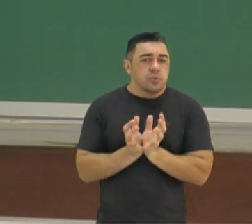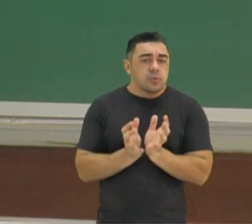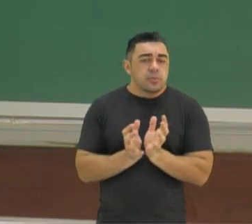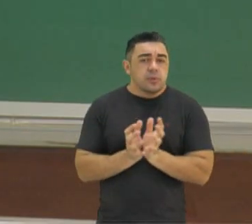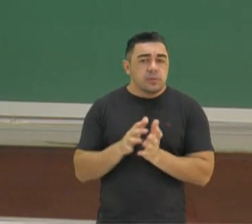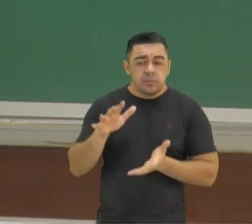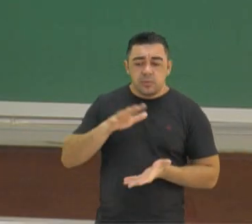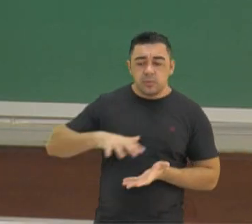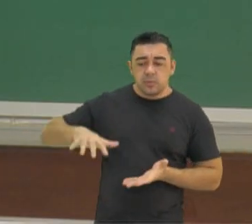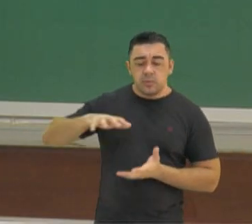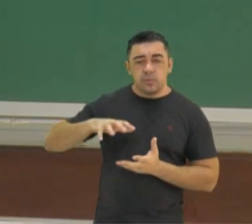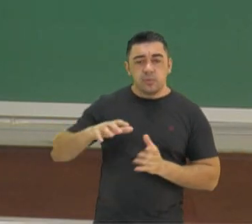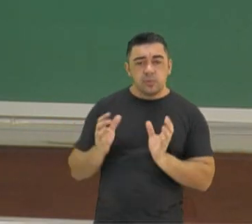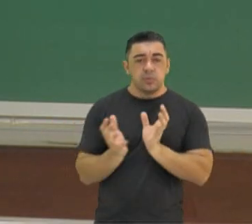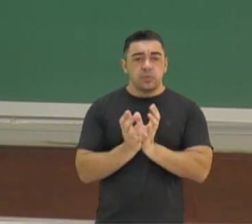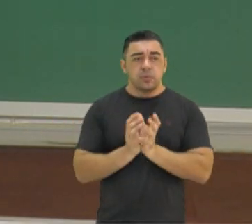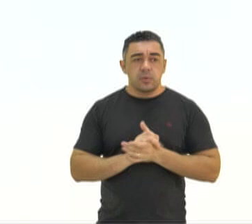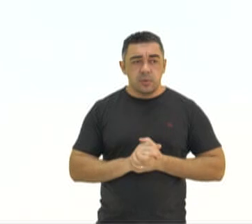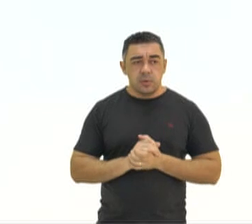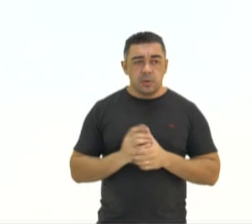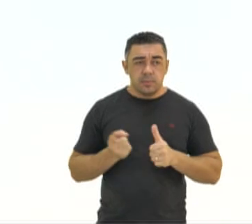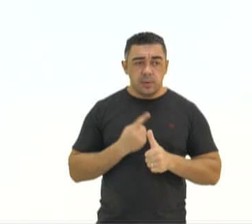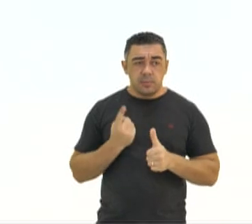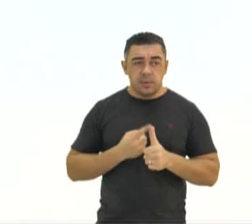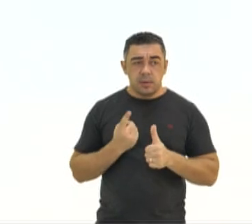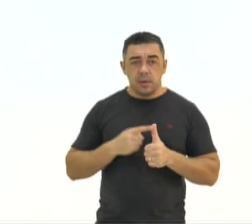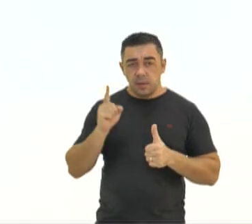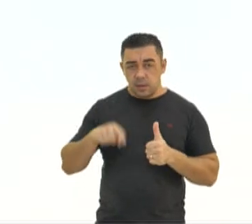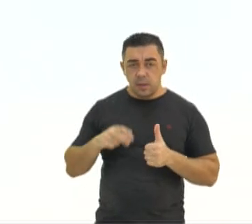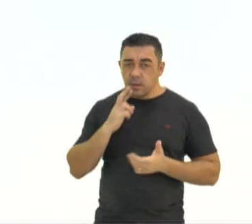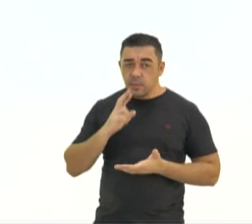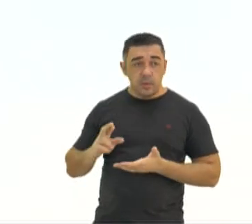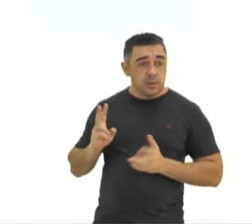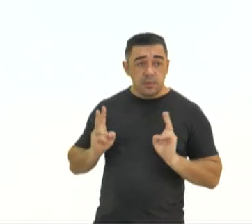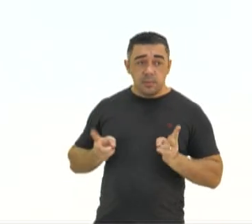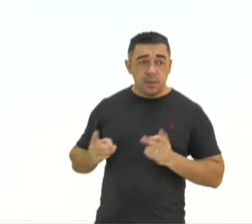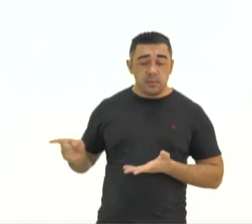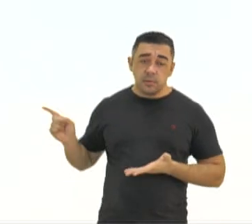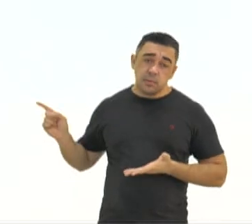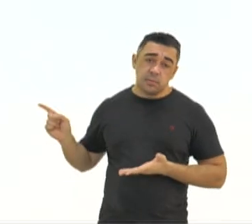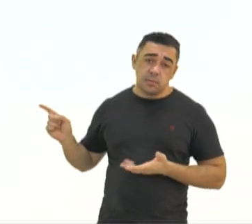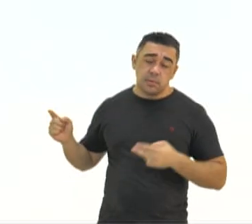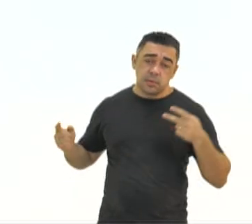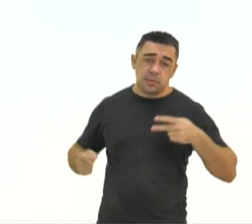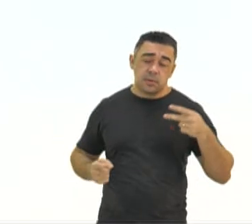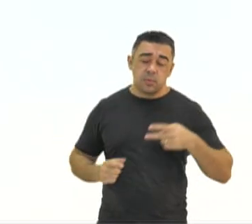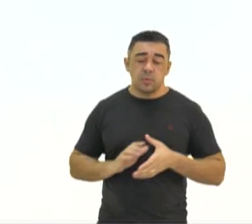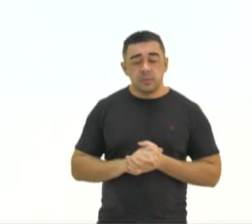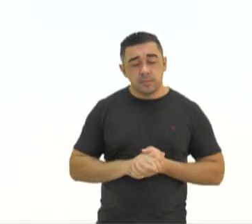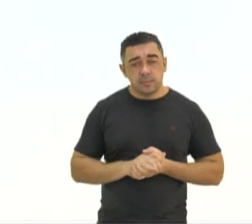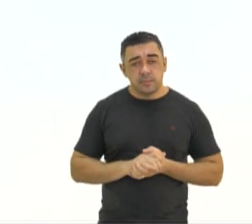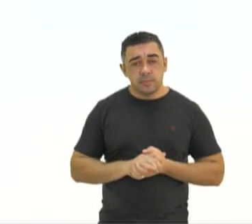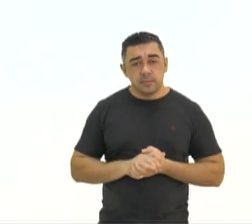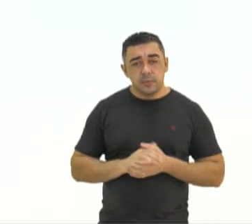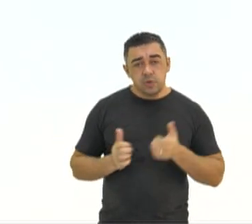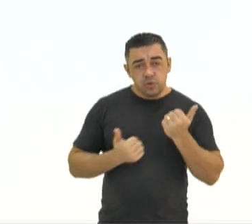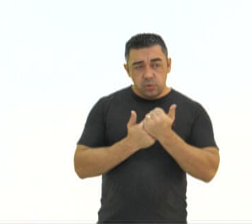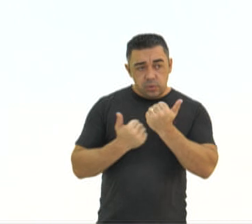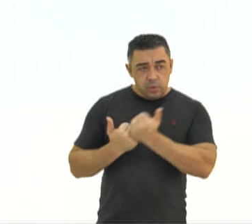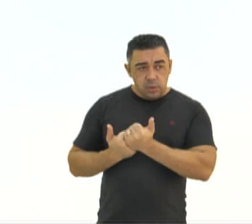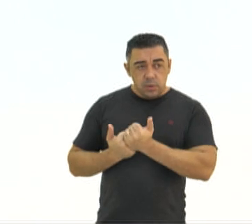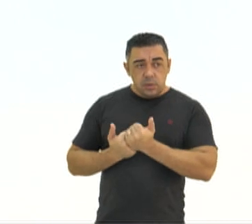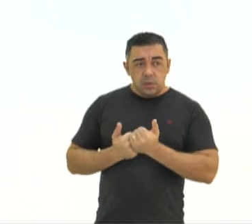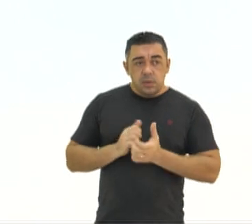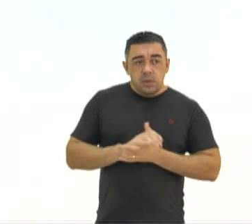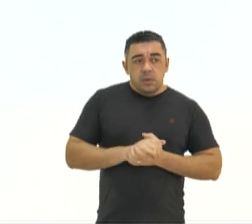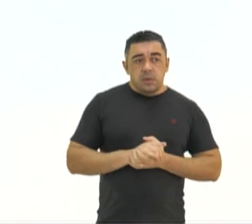universo. Então, essa primeira equação, ela possui o mesmo conjunto de solução da minha segunda equação. Se eu substituir